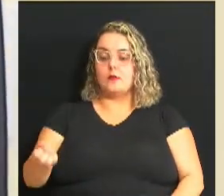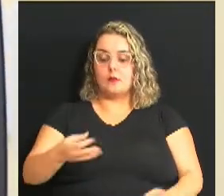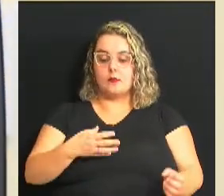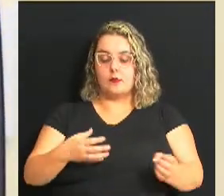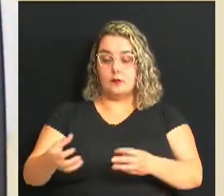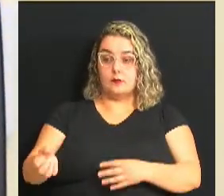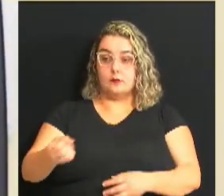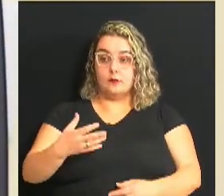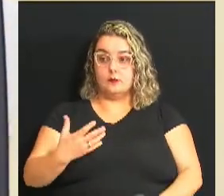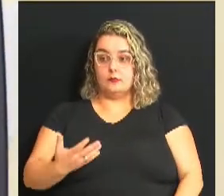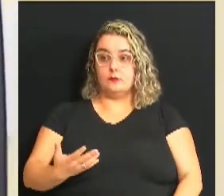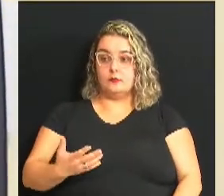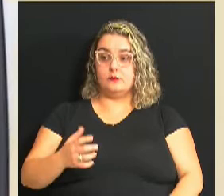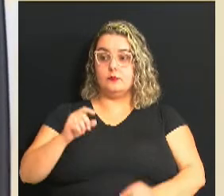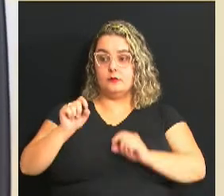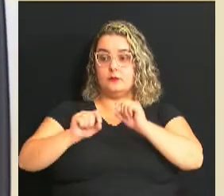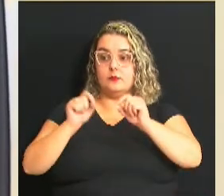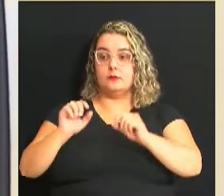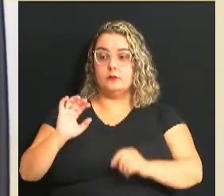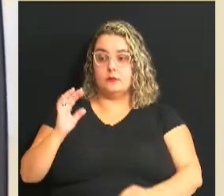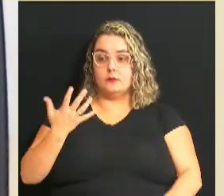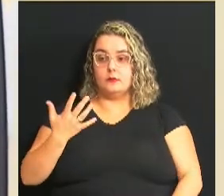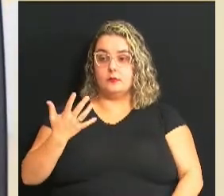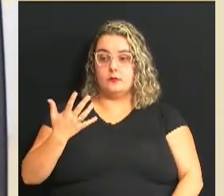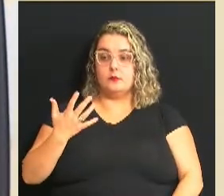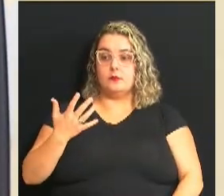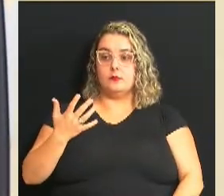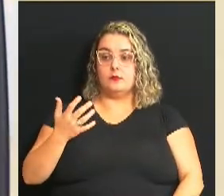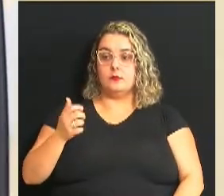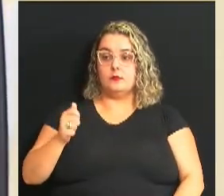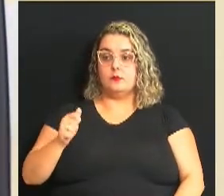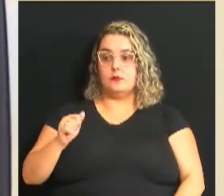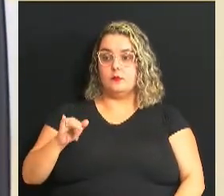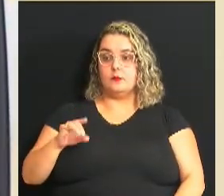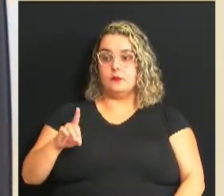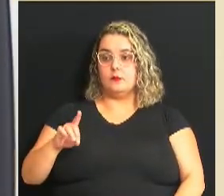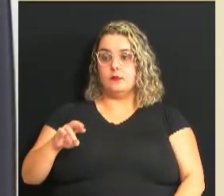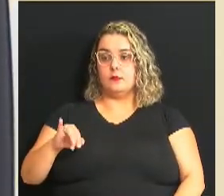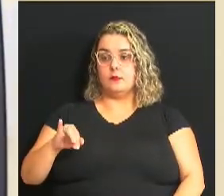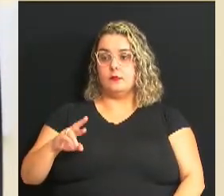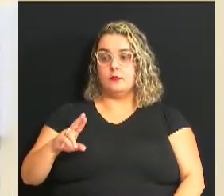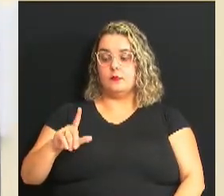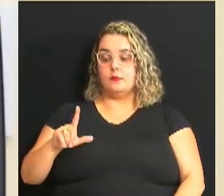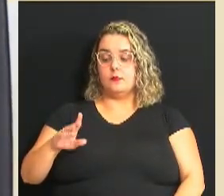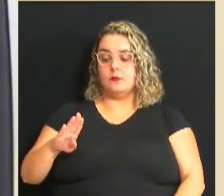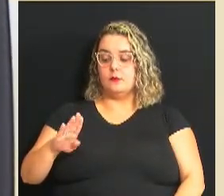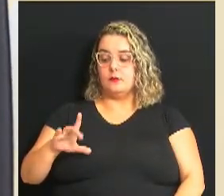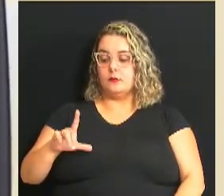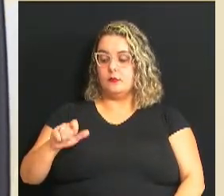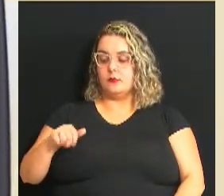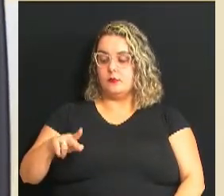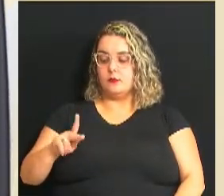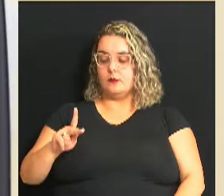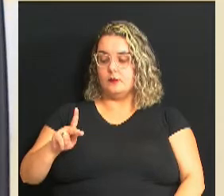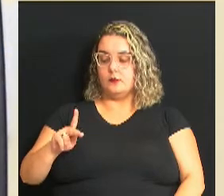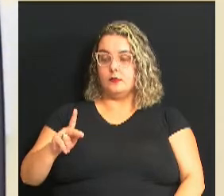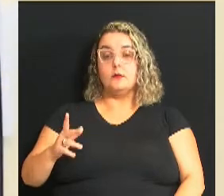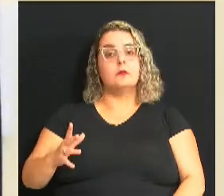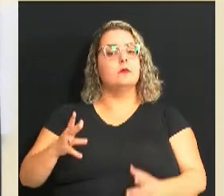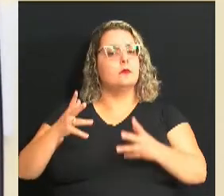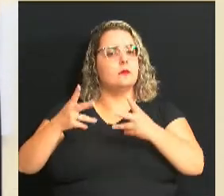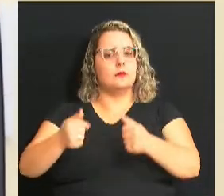e o que aconteceu durante a Aldir Blanc foi o grande desafio que todos os municípios